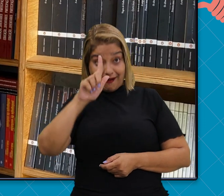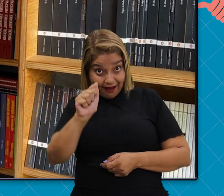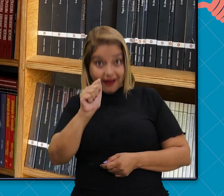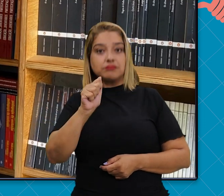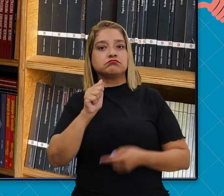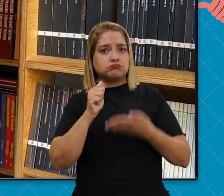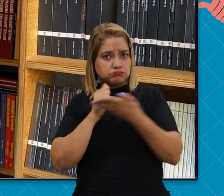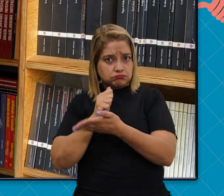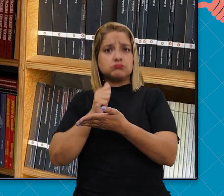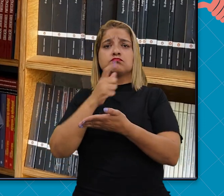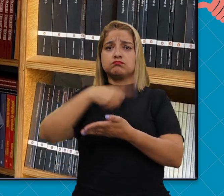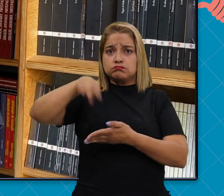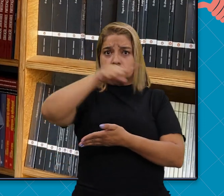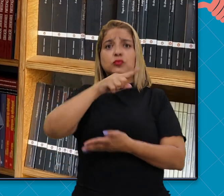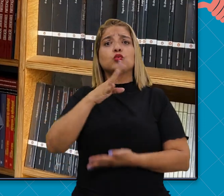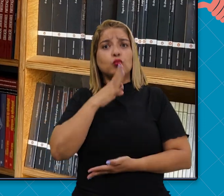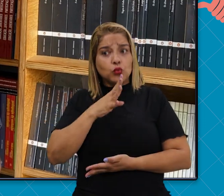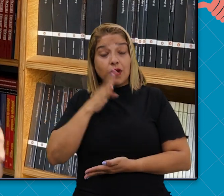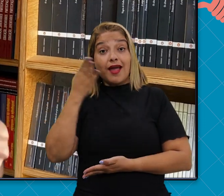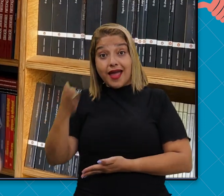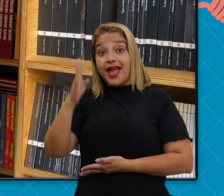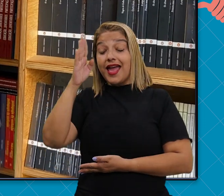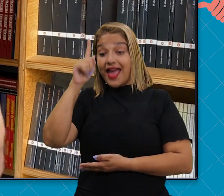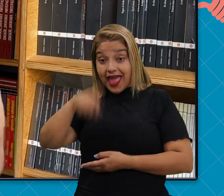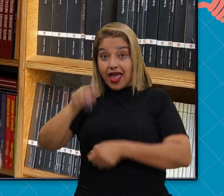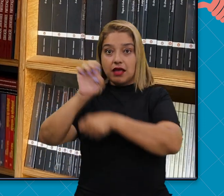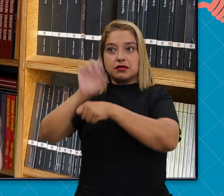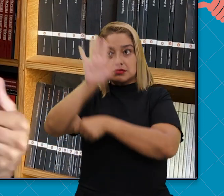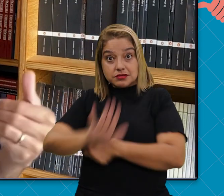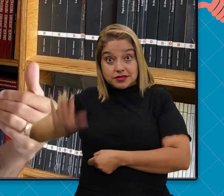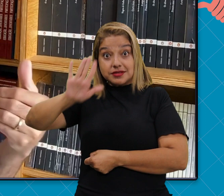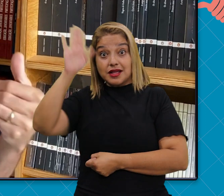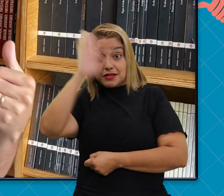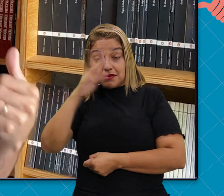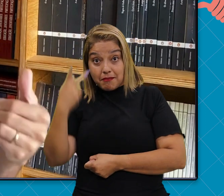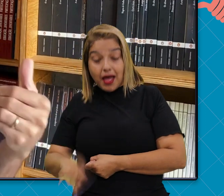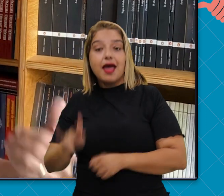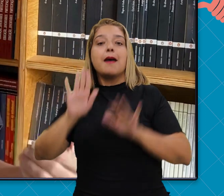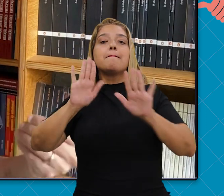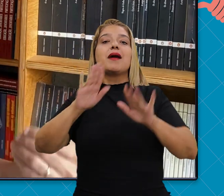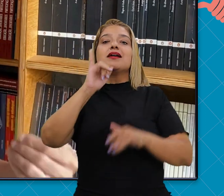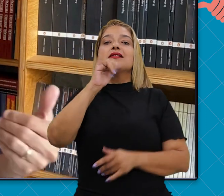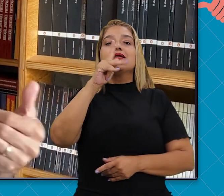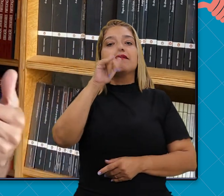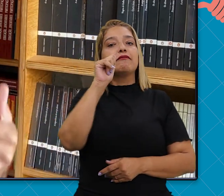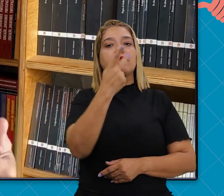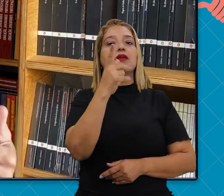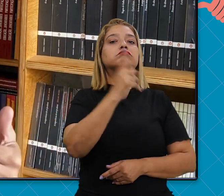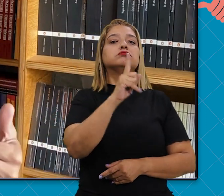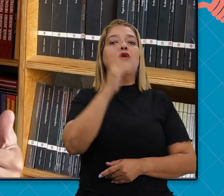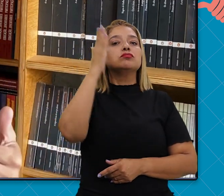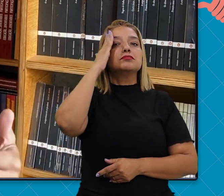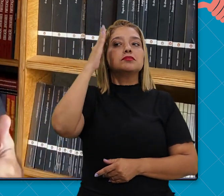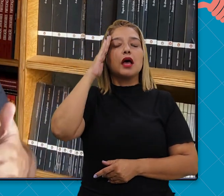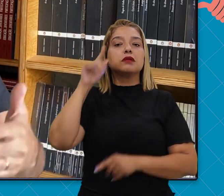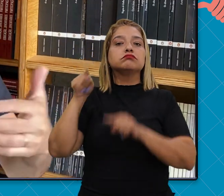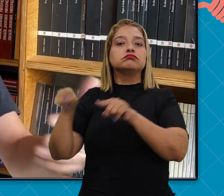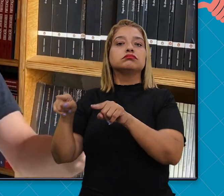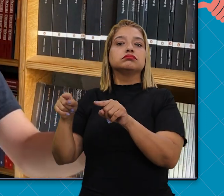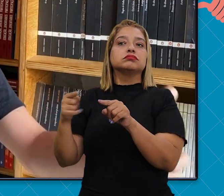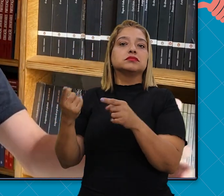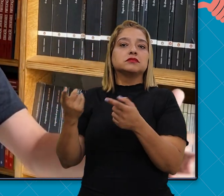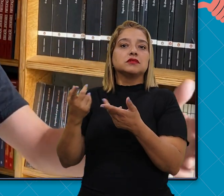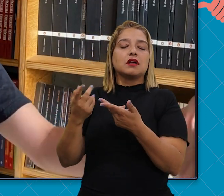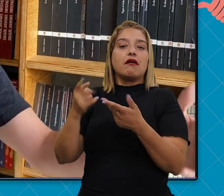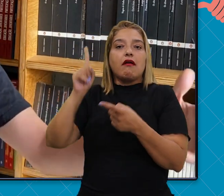Eles são reconhecidos como patrimônio do estado de Goiás, mas ainda não são reconhecidos pelo Instituto do Patrimônio Histórico e Artístico Nacional, né? Nós temos